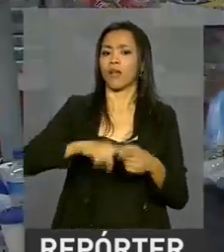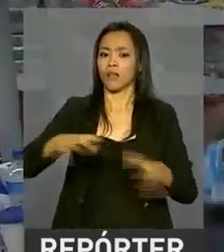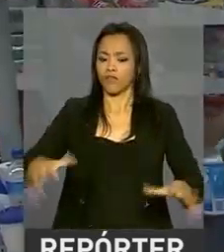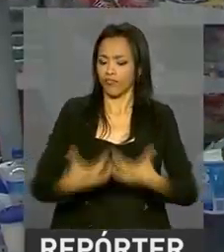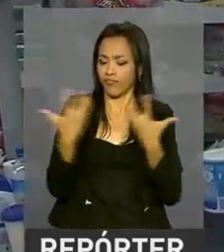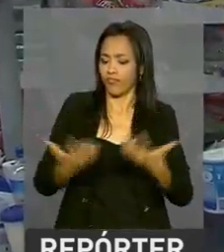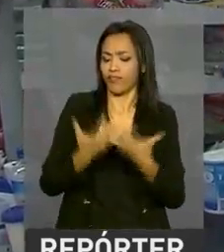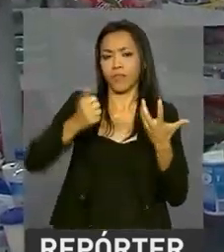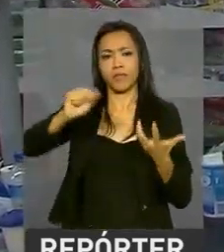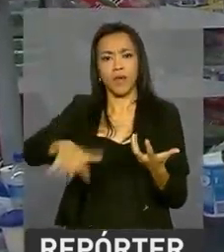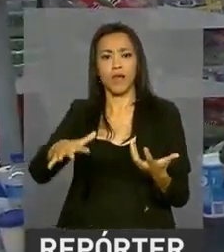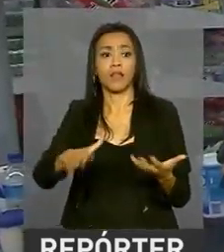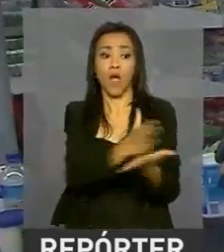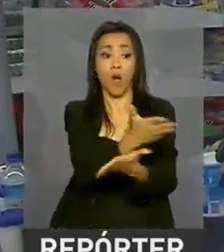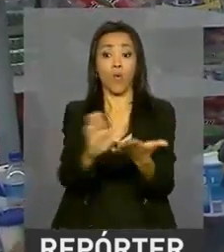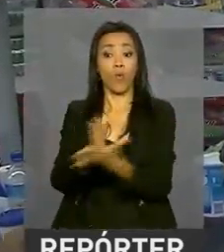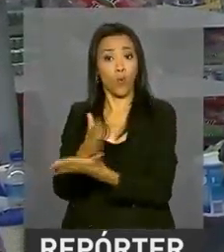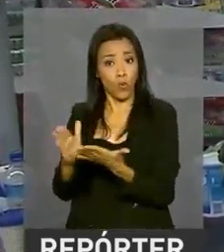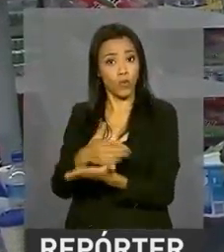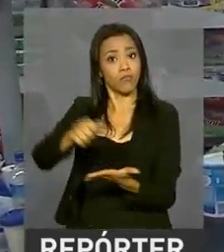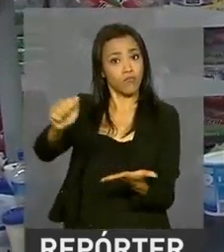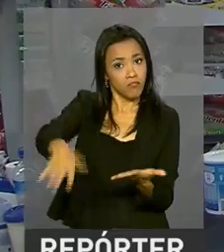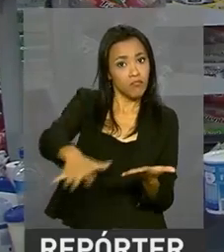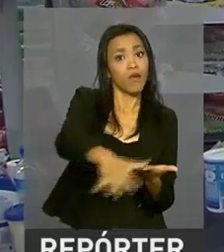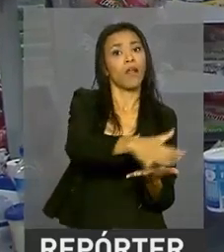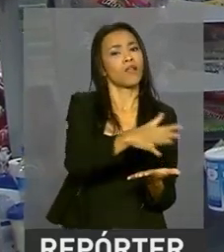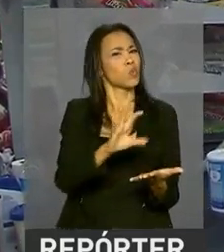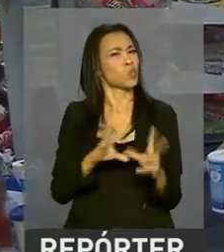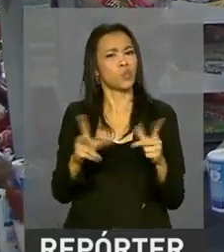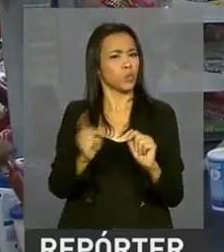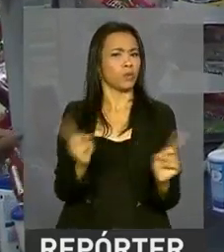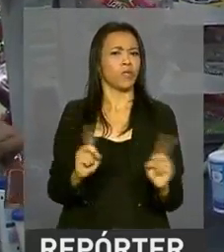sim. Redução em alguns itens, não em muita coisa não, mas alguns itens consegui sim.